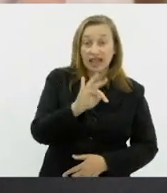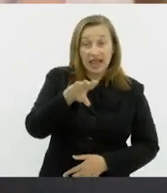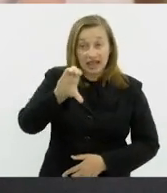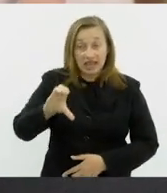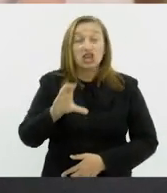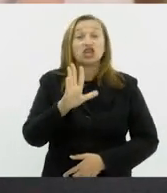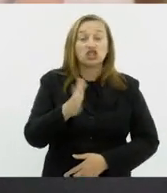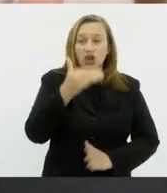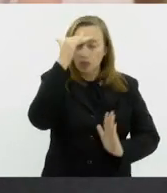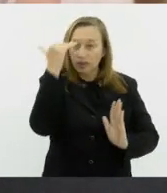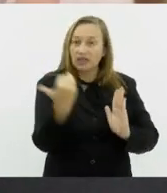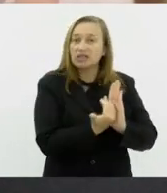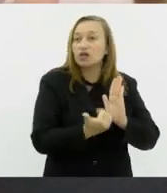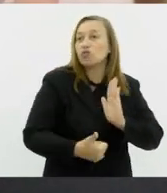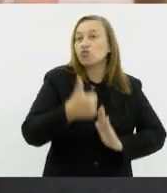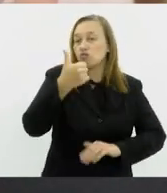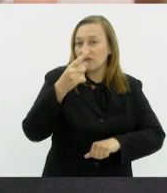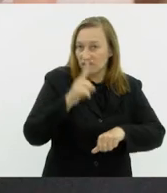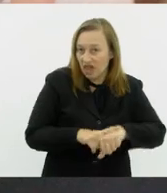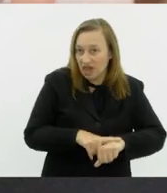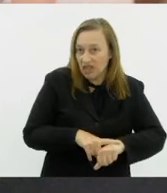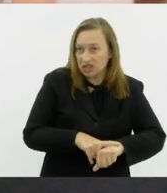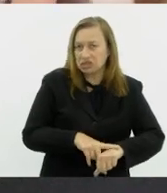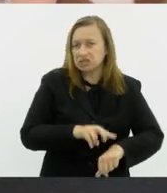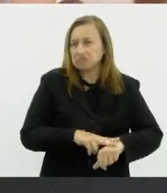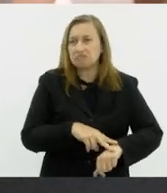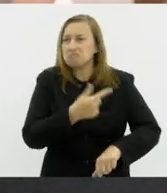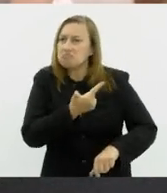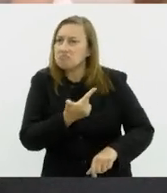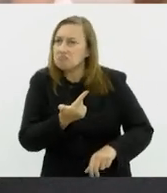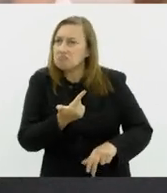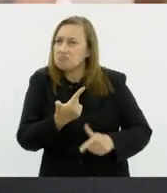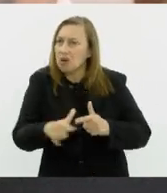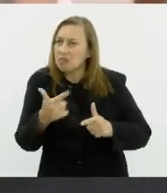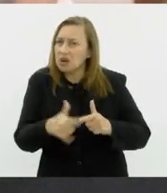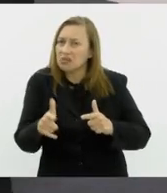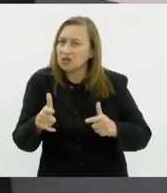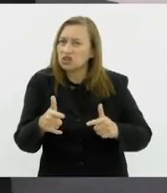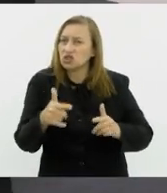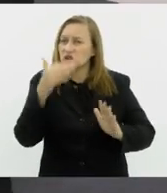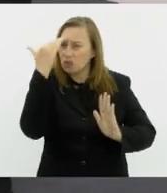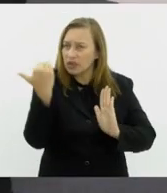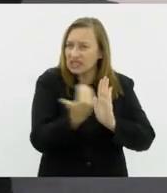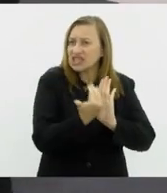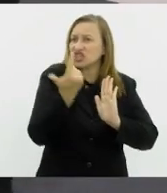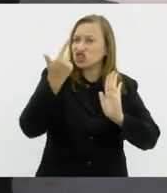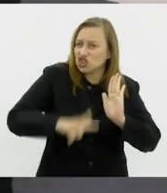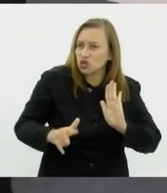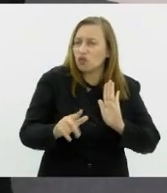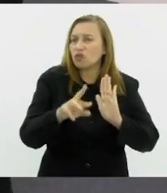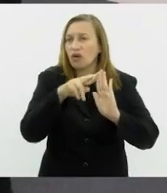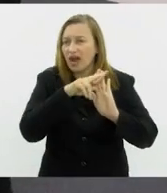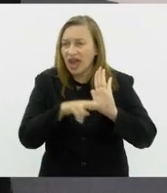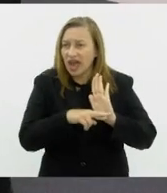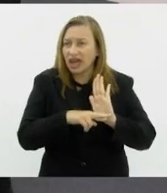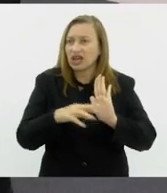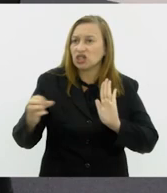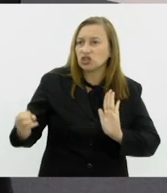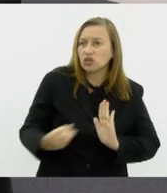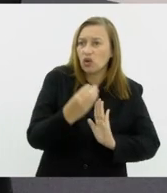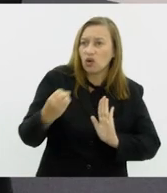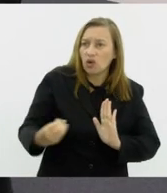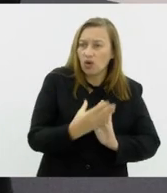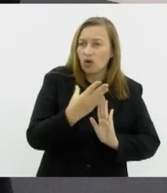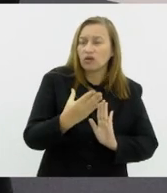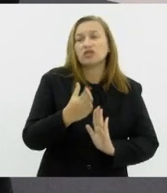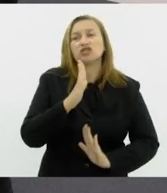já cumprimos uma vez e não teremos qualquer problema em cumprir a nova TAC que for aqui estipulada, dentro dos termos